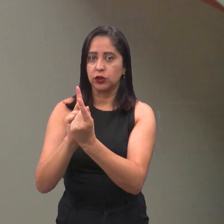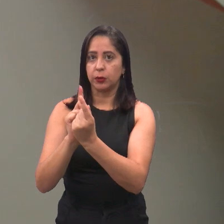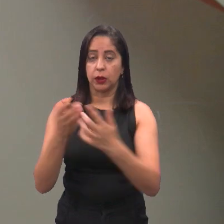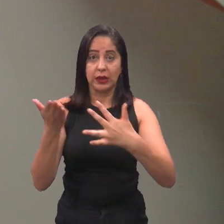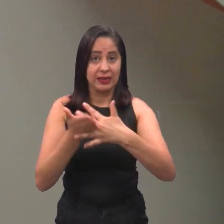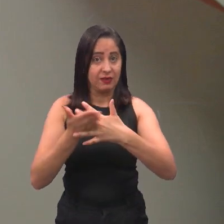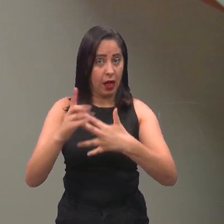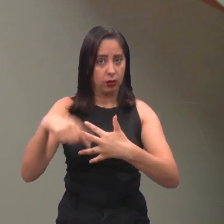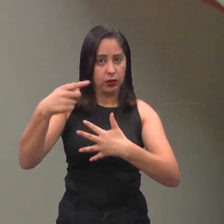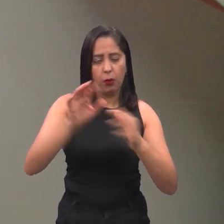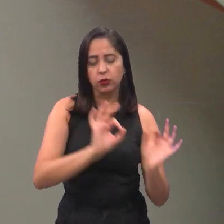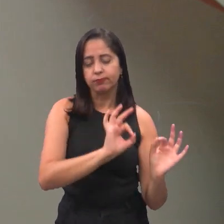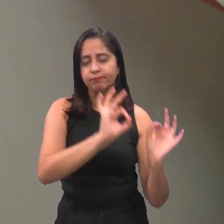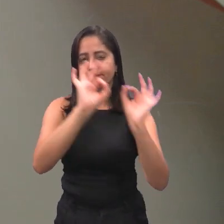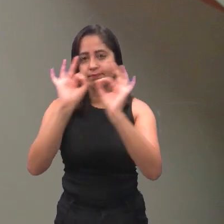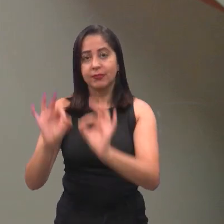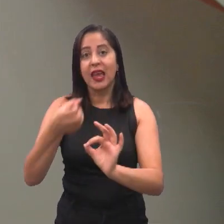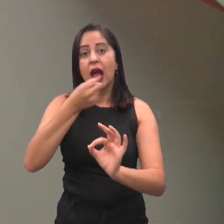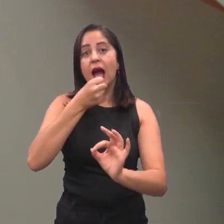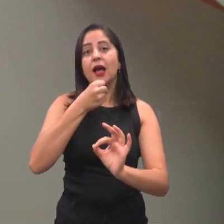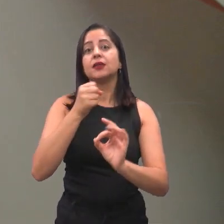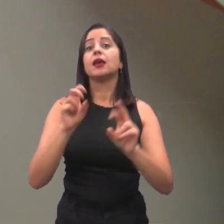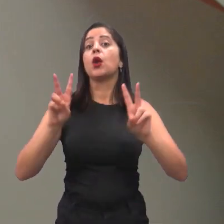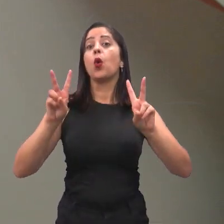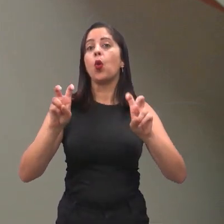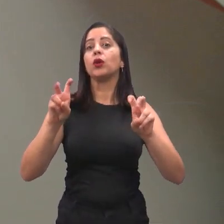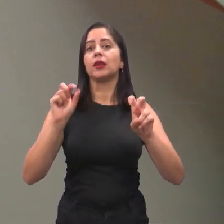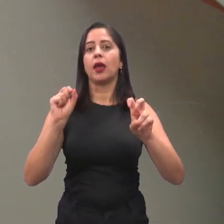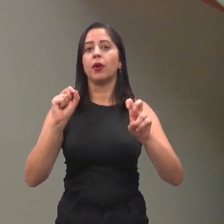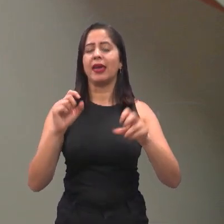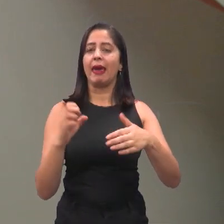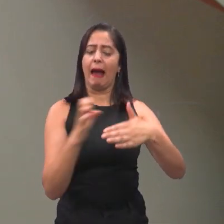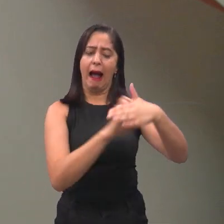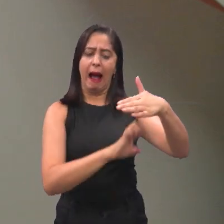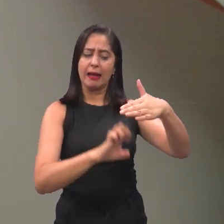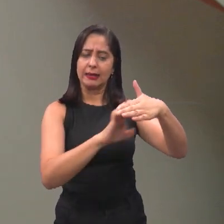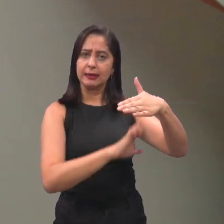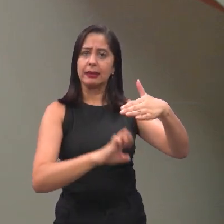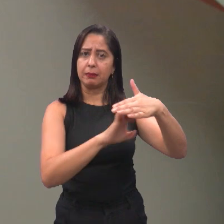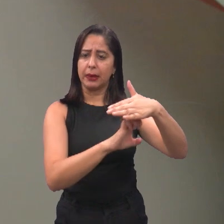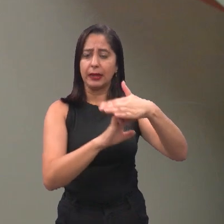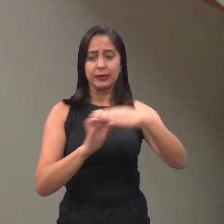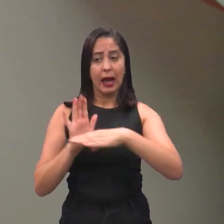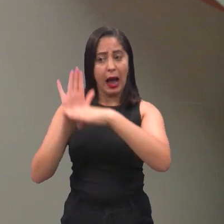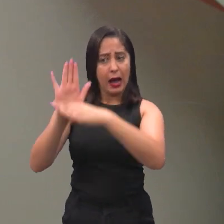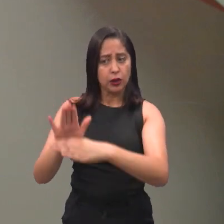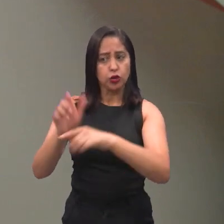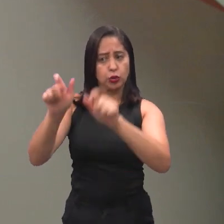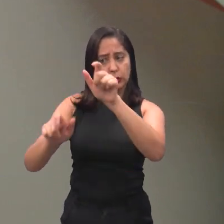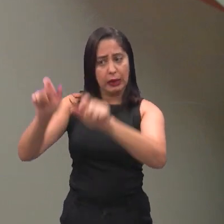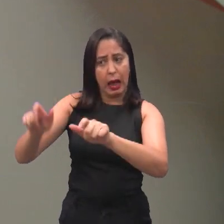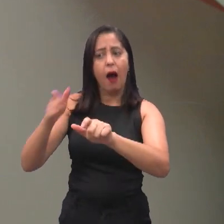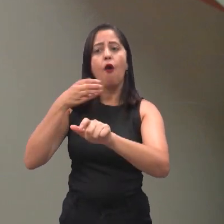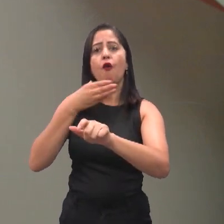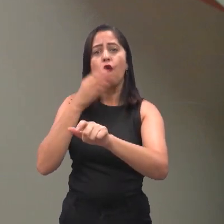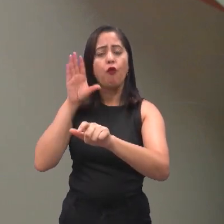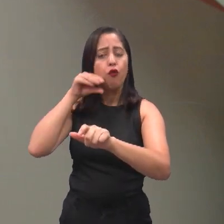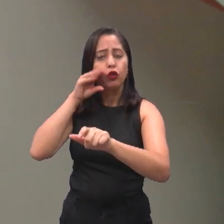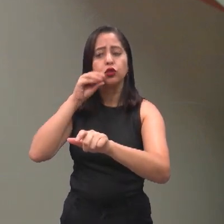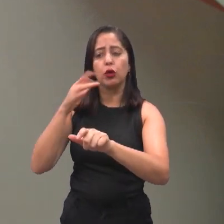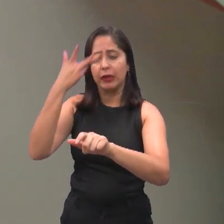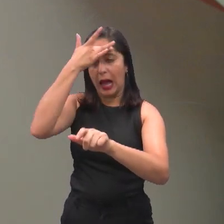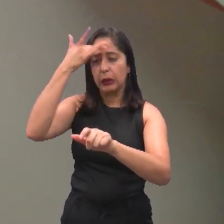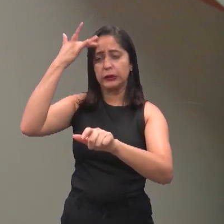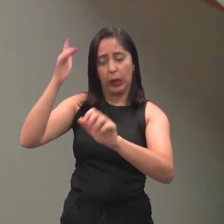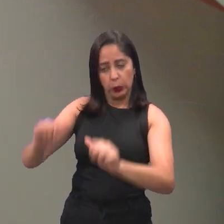uma reportagem sobre a importância da colaboração das empresas com a saúde mental dos funcionários. Então fica aí